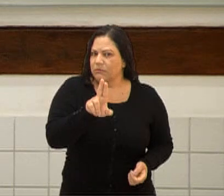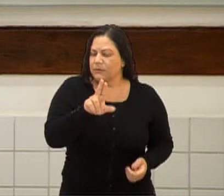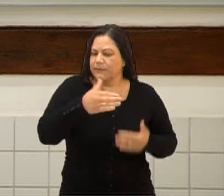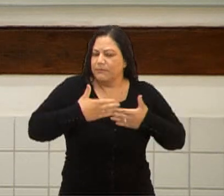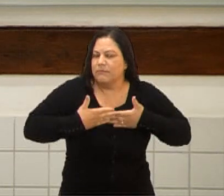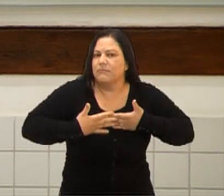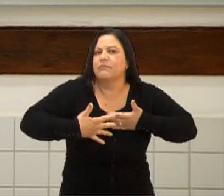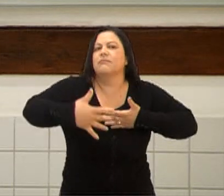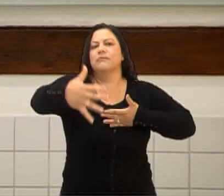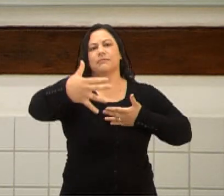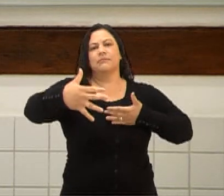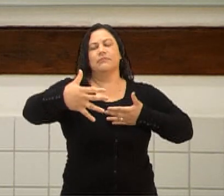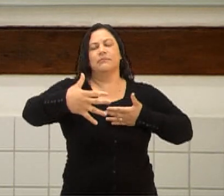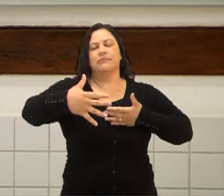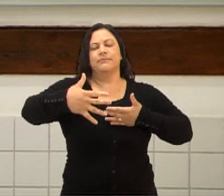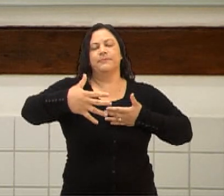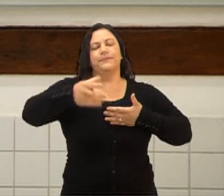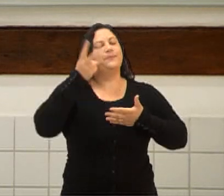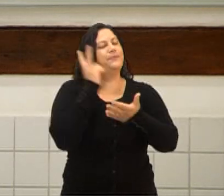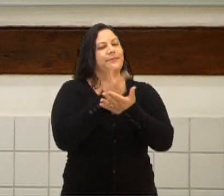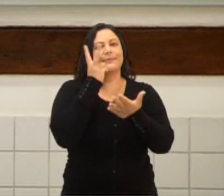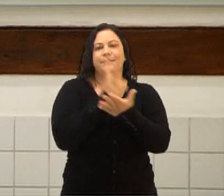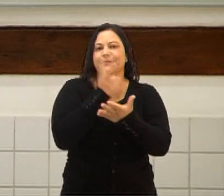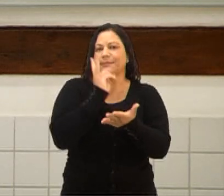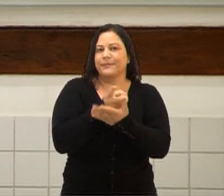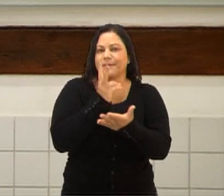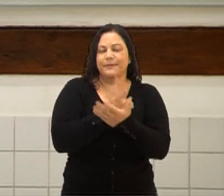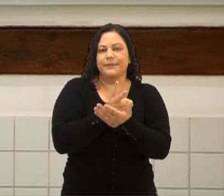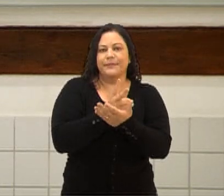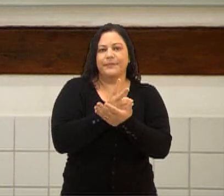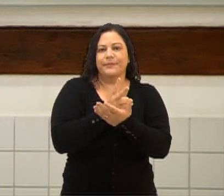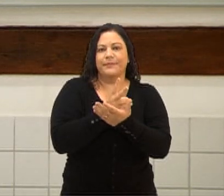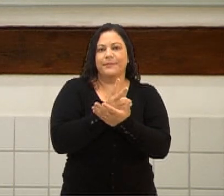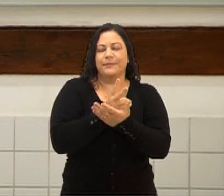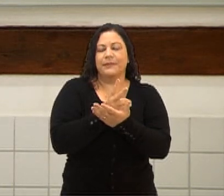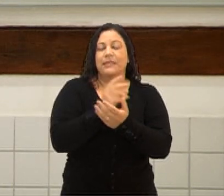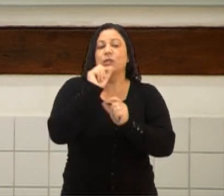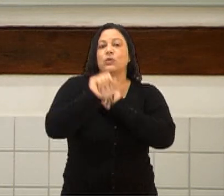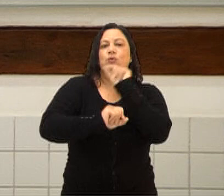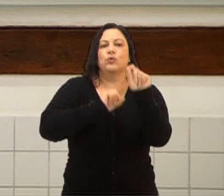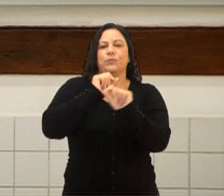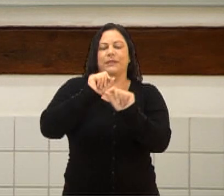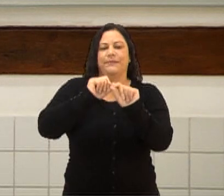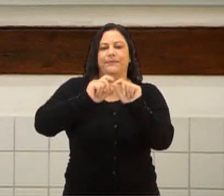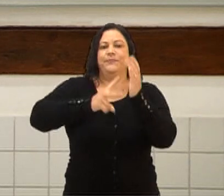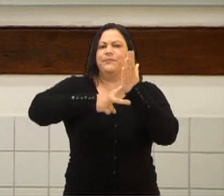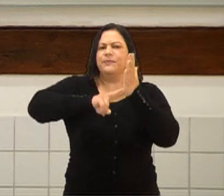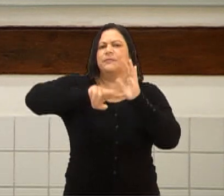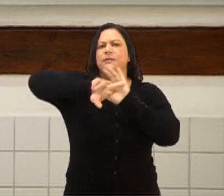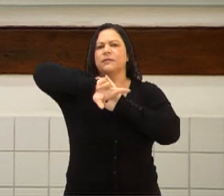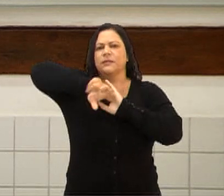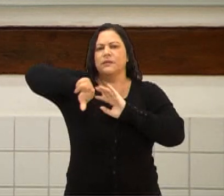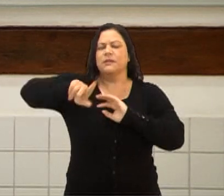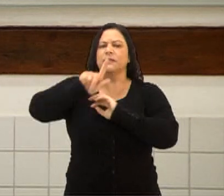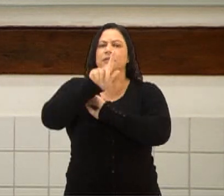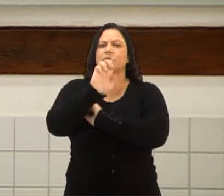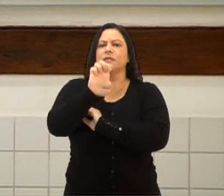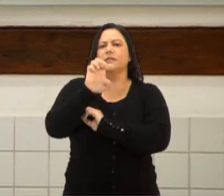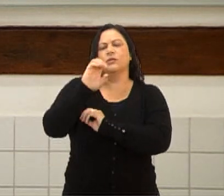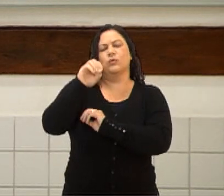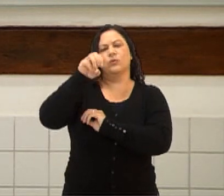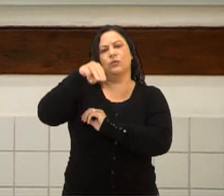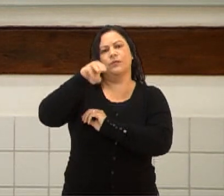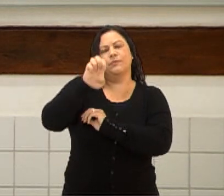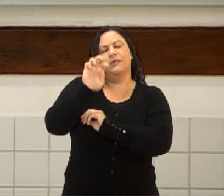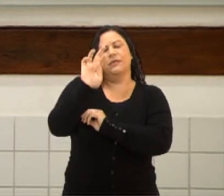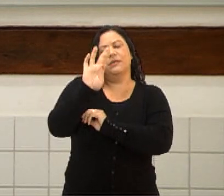para frente muitas vezes. Porque quando a gente falar de geometria espacial, você parte da plana para poder construir. Então